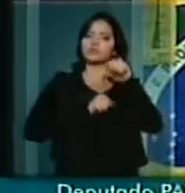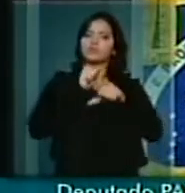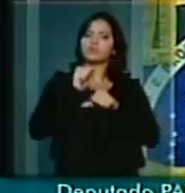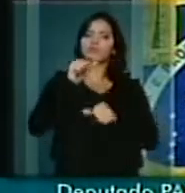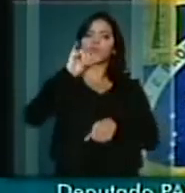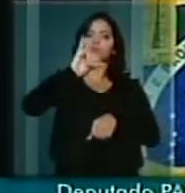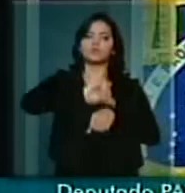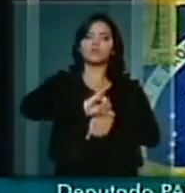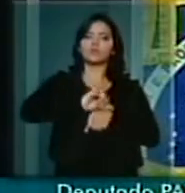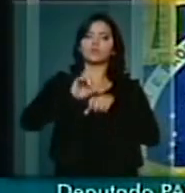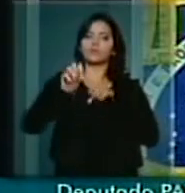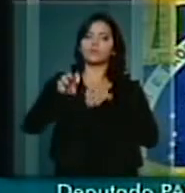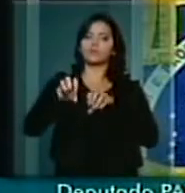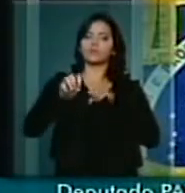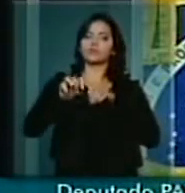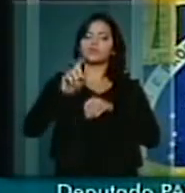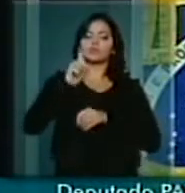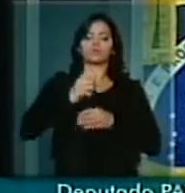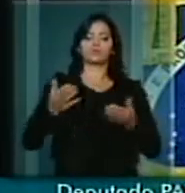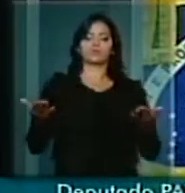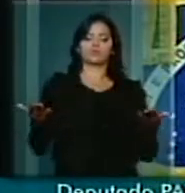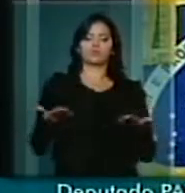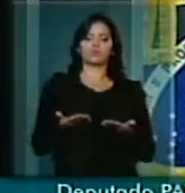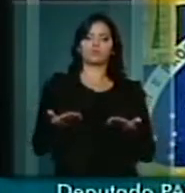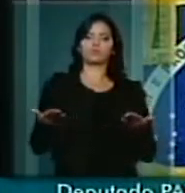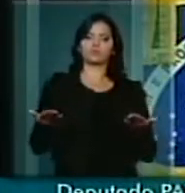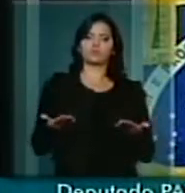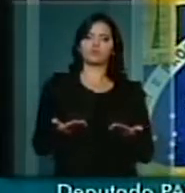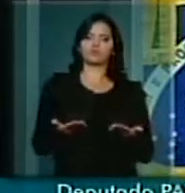centro educacional que somos hoje.